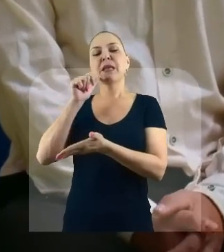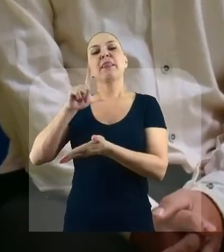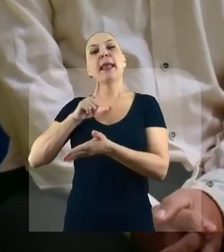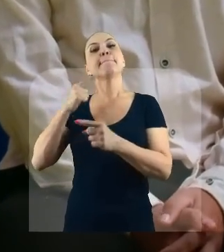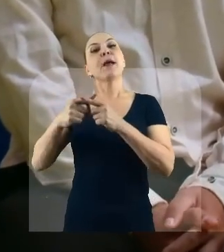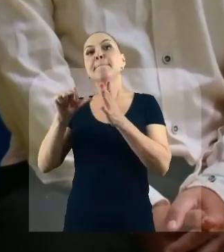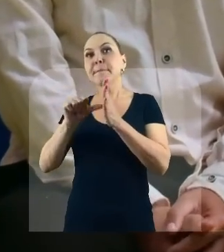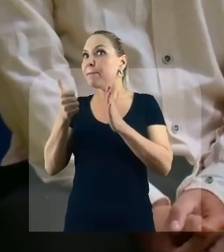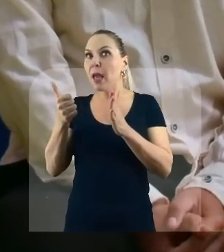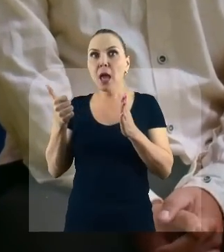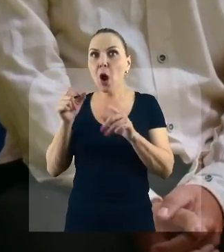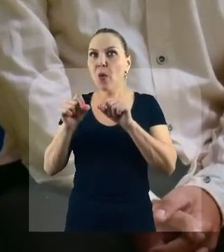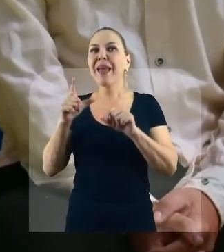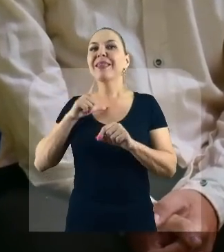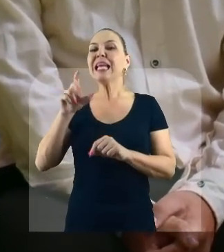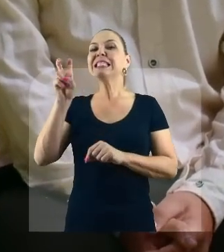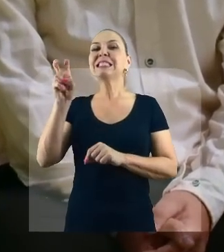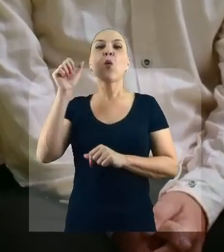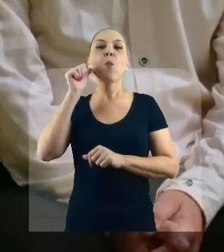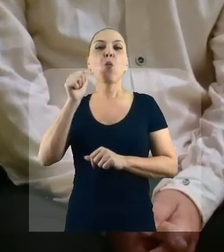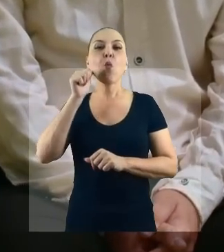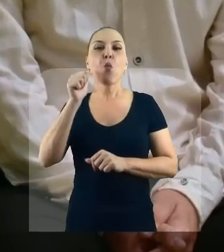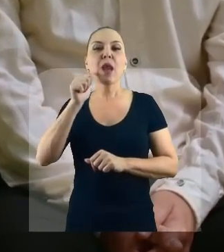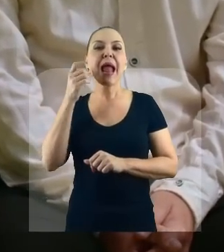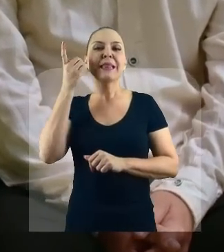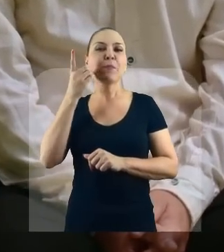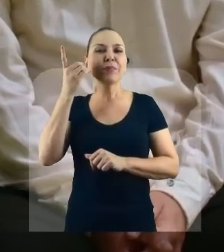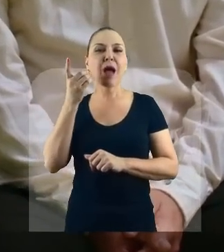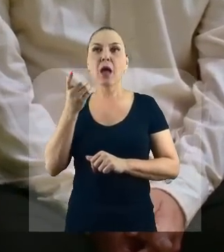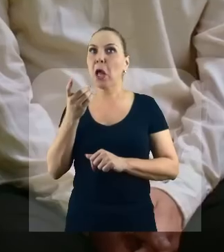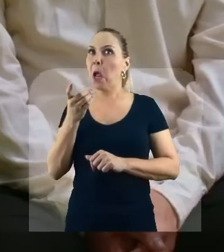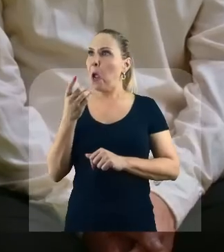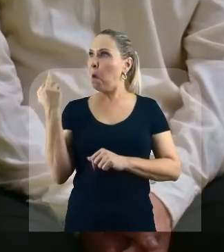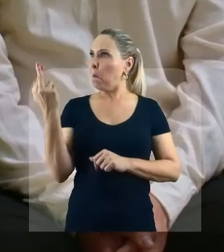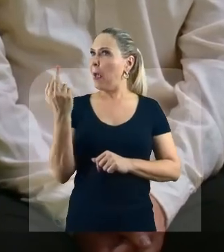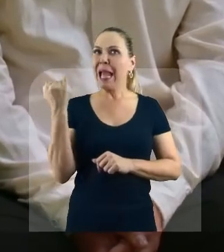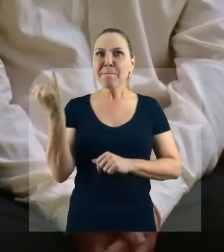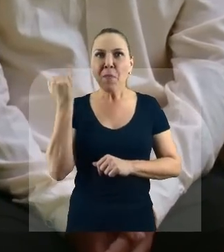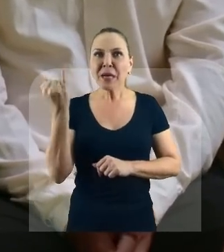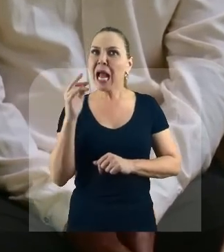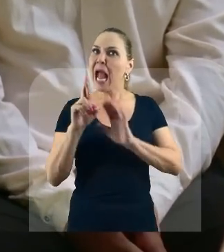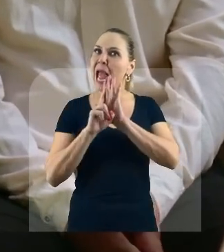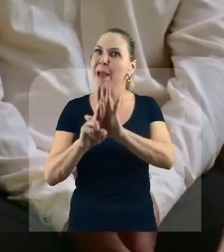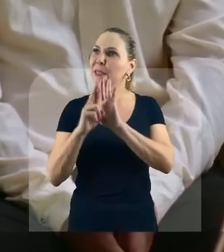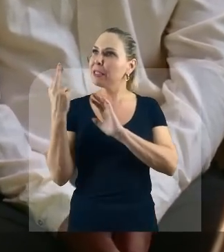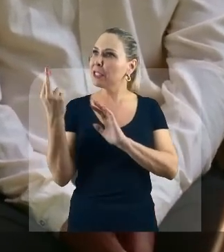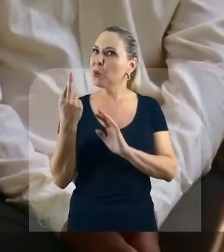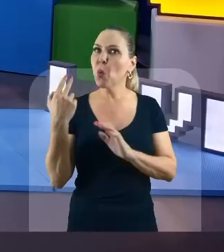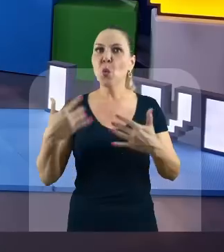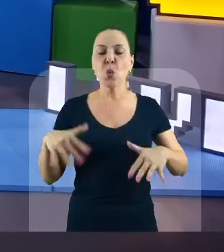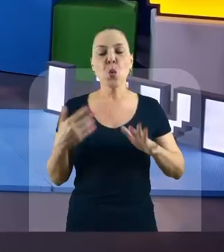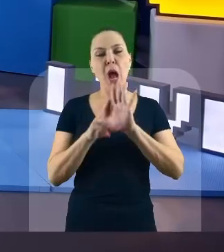existe porque pela primeira vez nós temos 5 deputadas mulheres. É um número muito representativo. Aí eu perguntei, bom, mas se